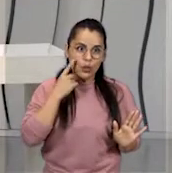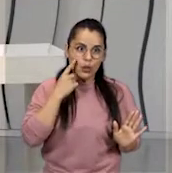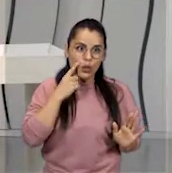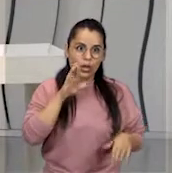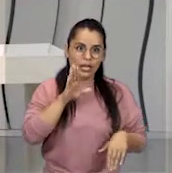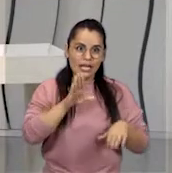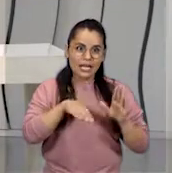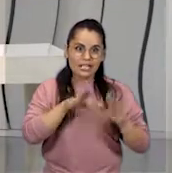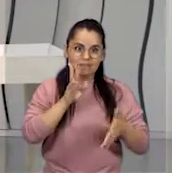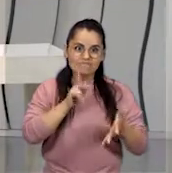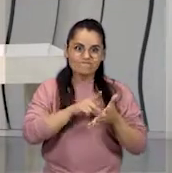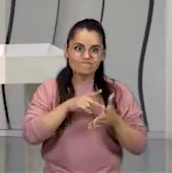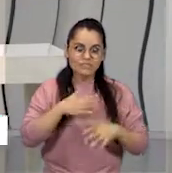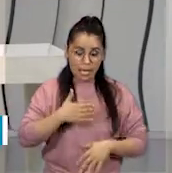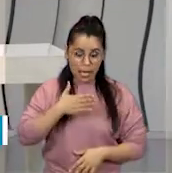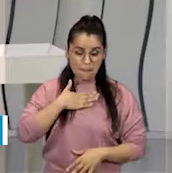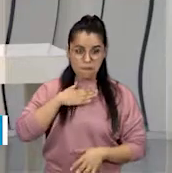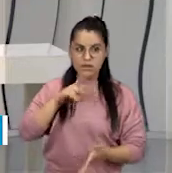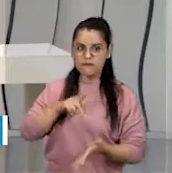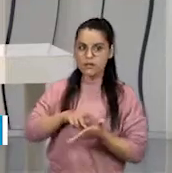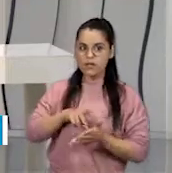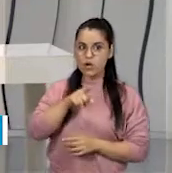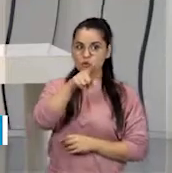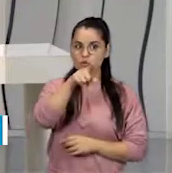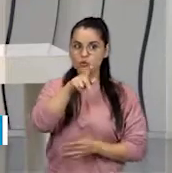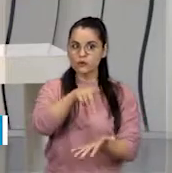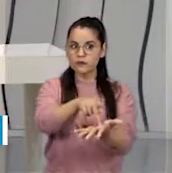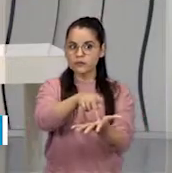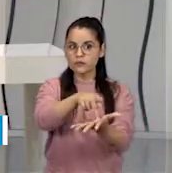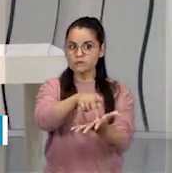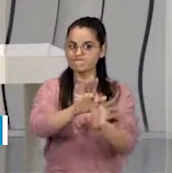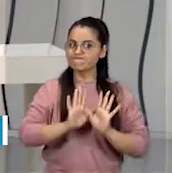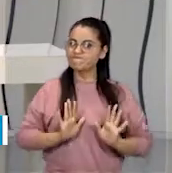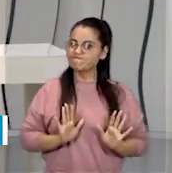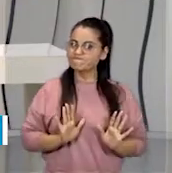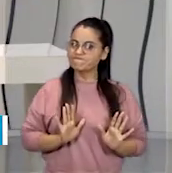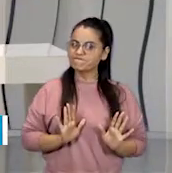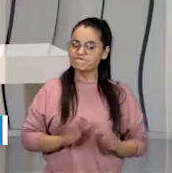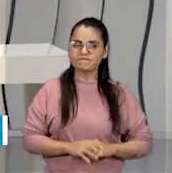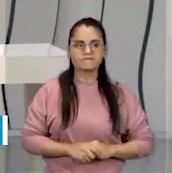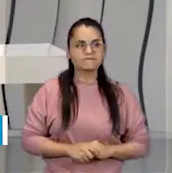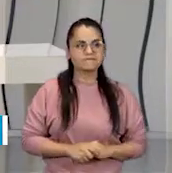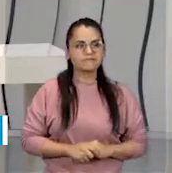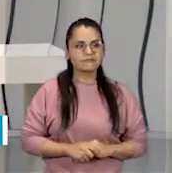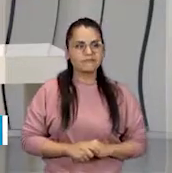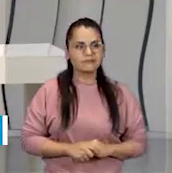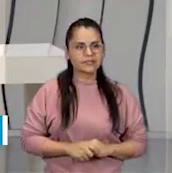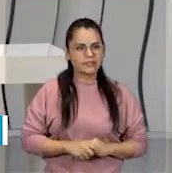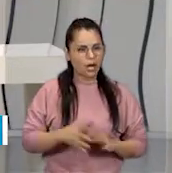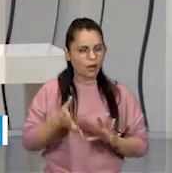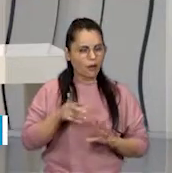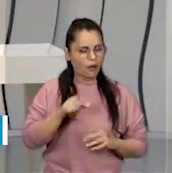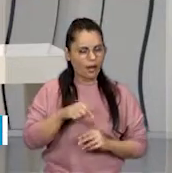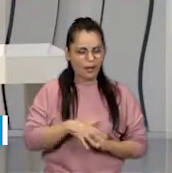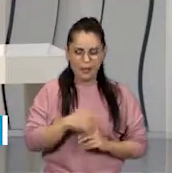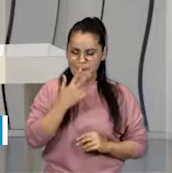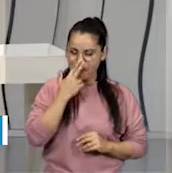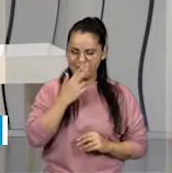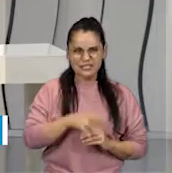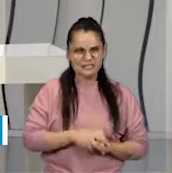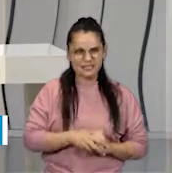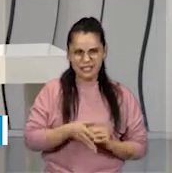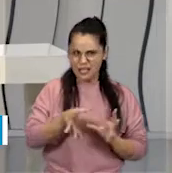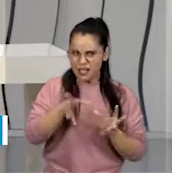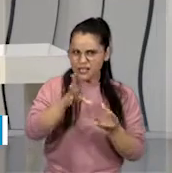verdade. Então, existe a minha verdade e a sua verdade. Então, quer dizer, fica muito subjetiva essa questão